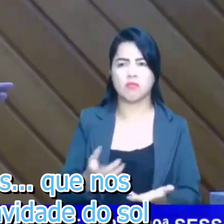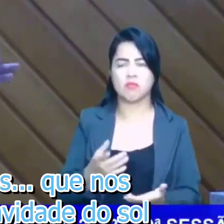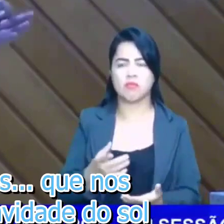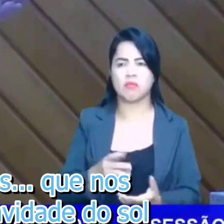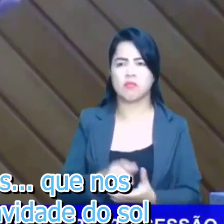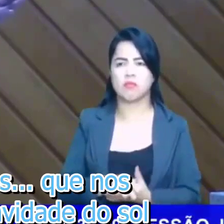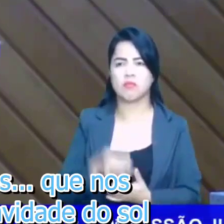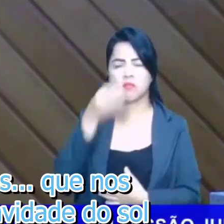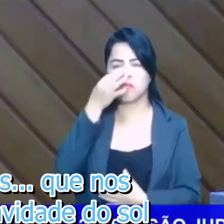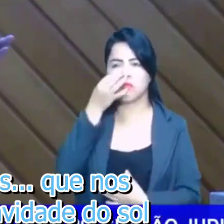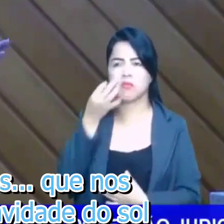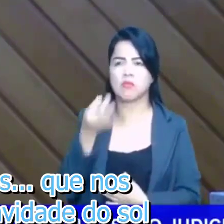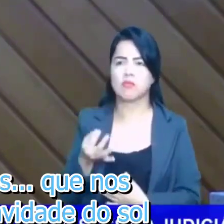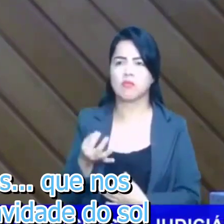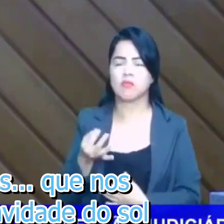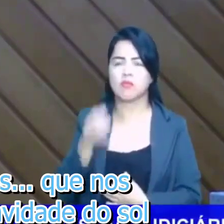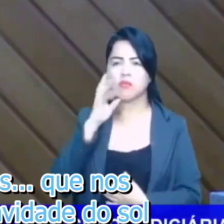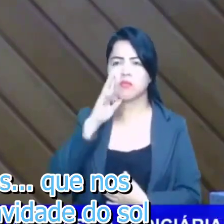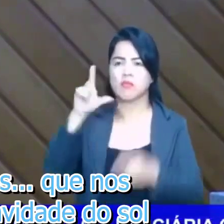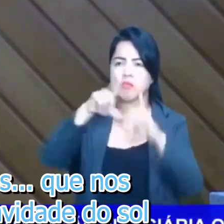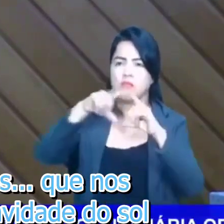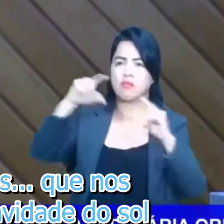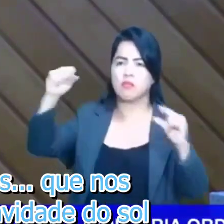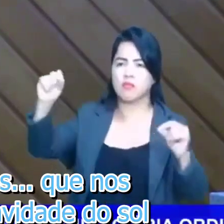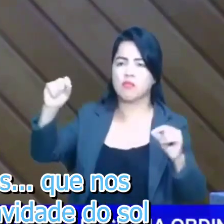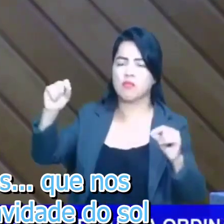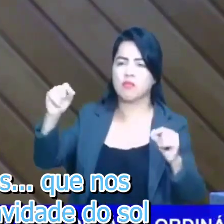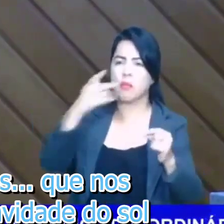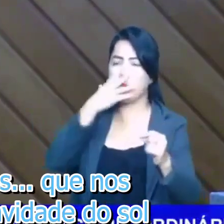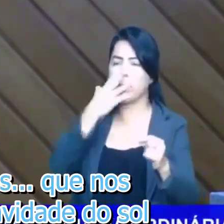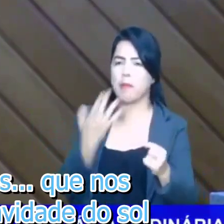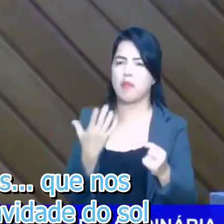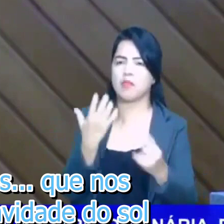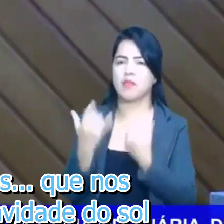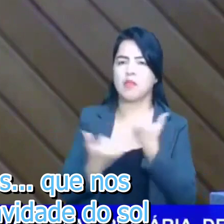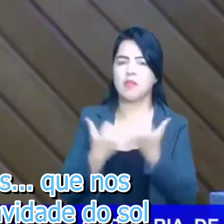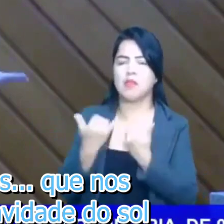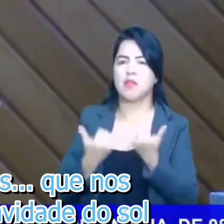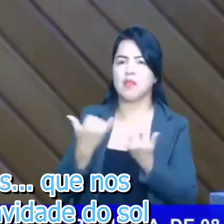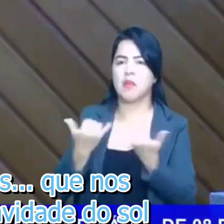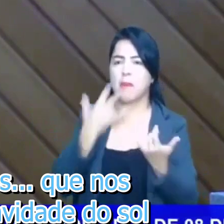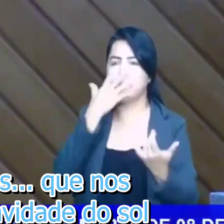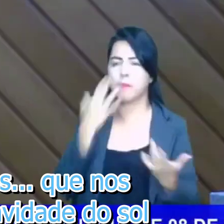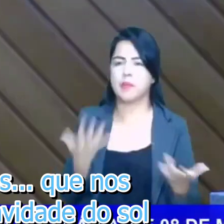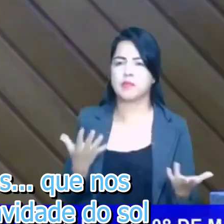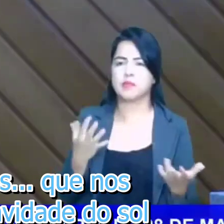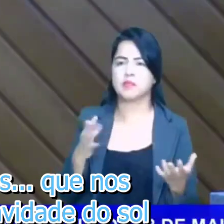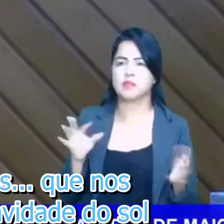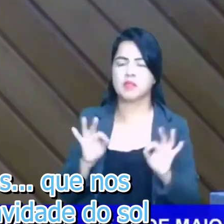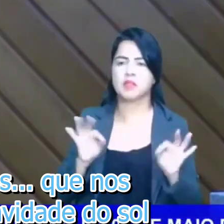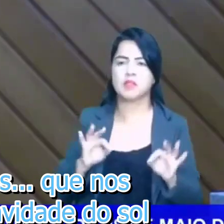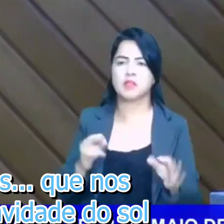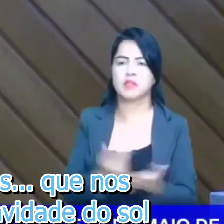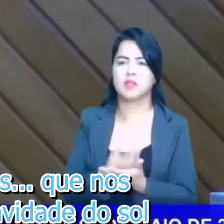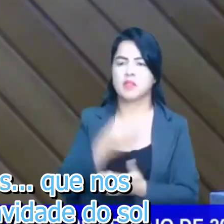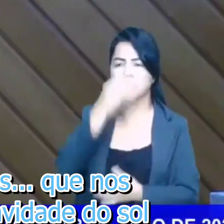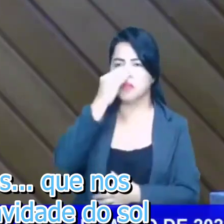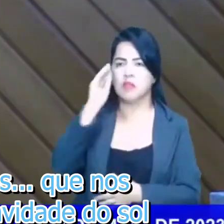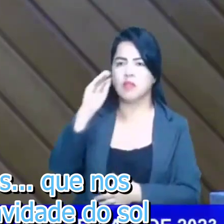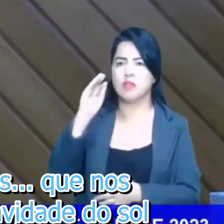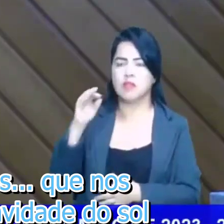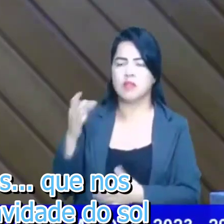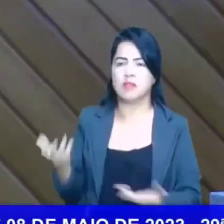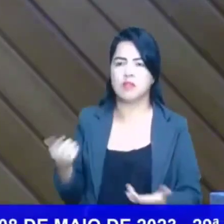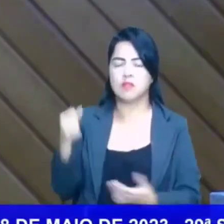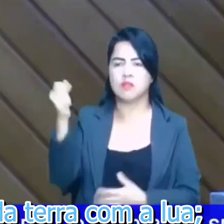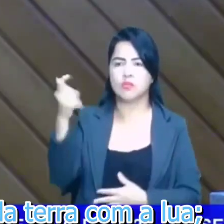como se olhássemos para a Lua vendo a gravidade que nos mantém, que nos fazem as marés, ignorasse a força da